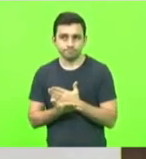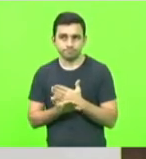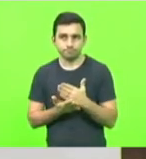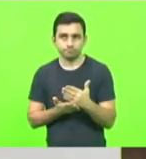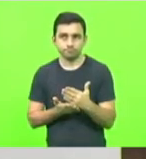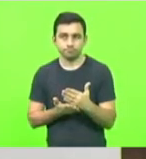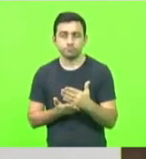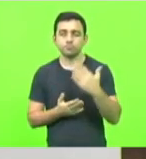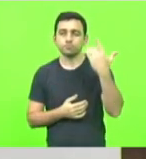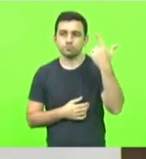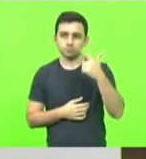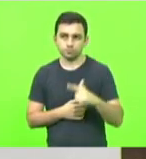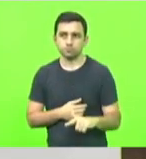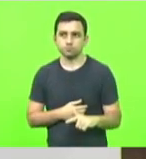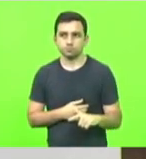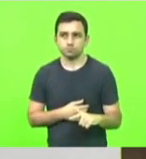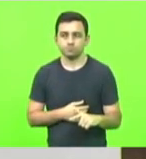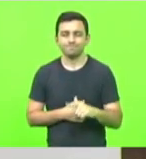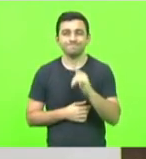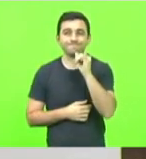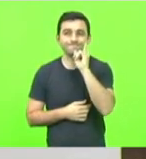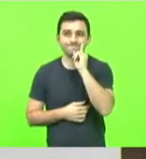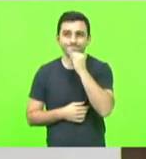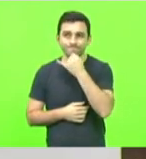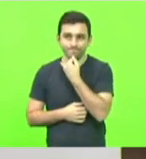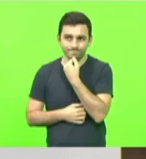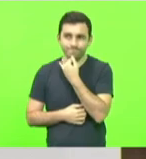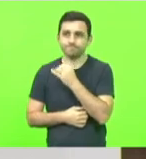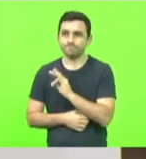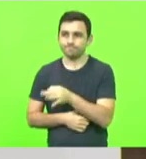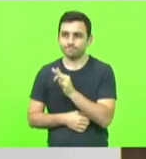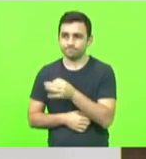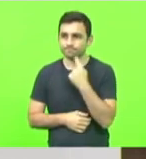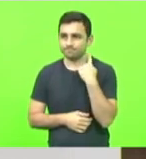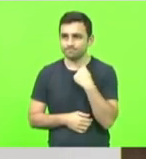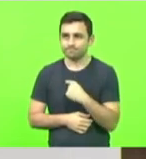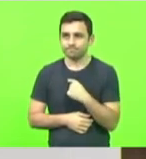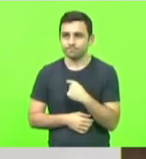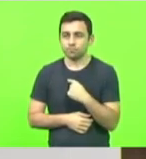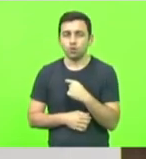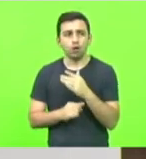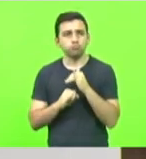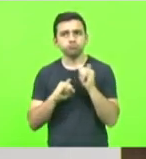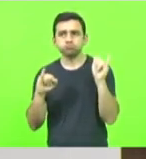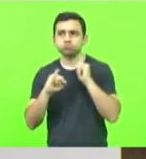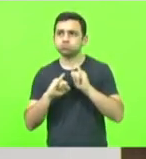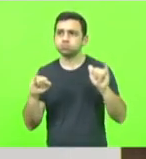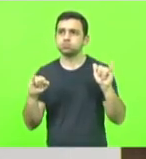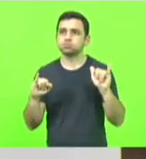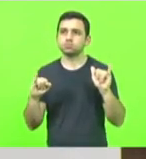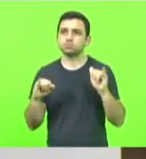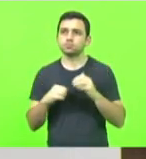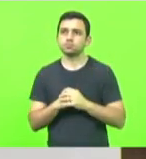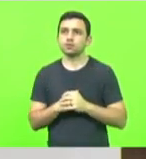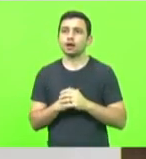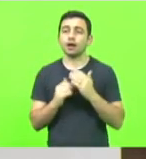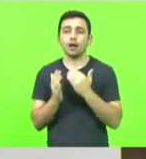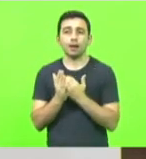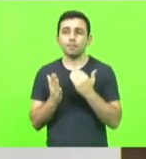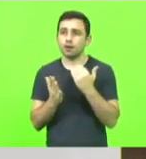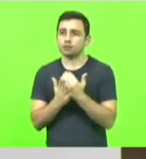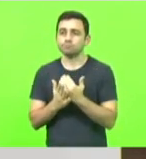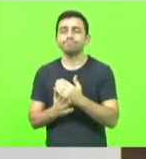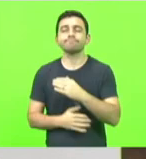mais uma vez, triste, deputado Silvio, com a notícia de mais um